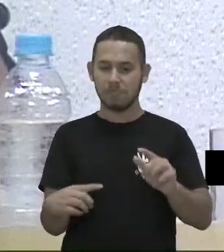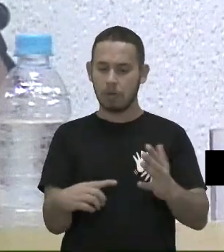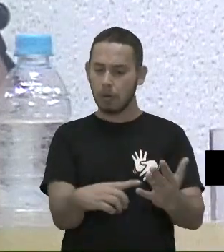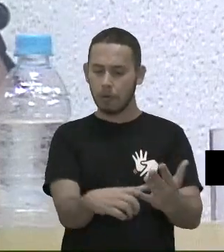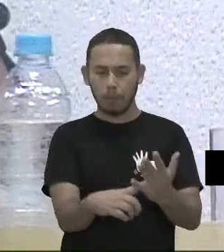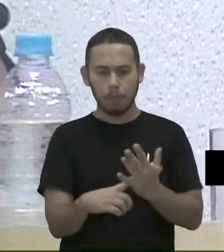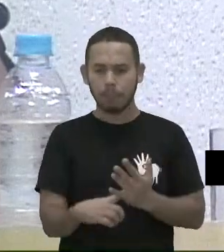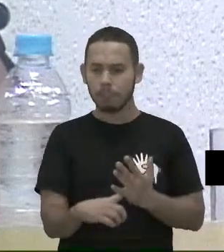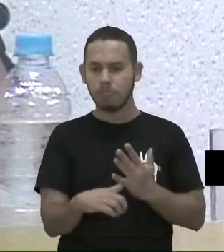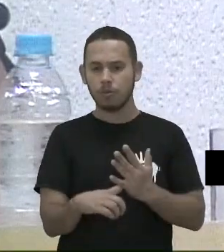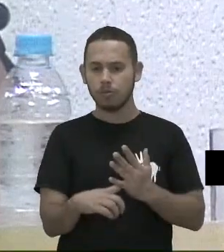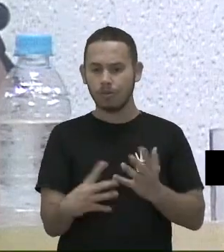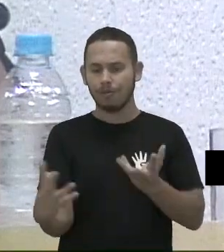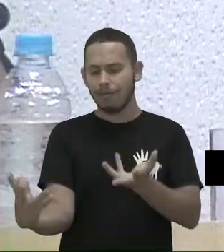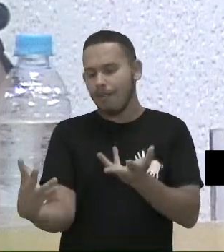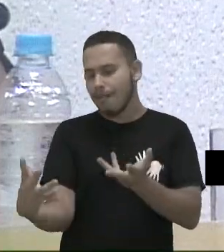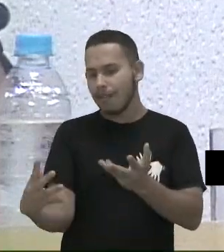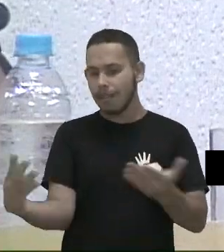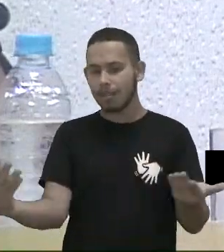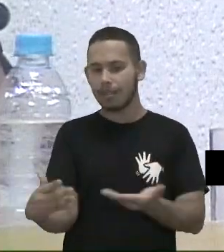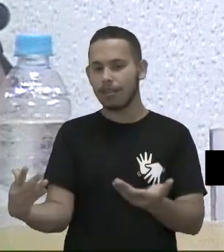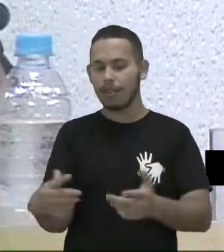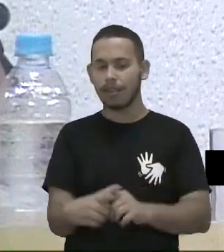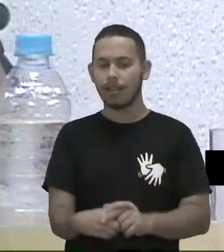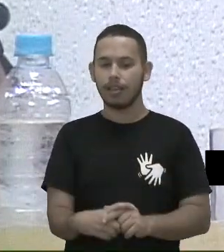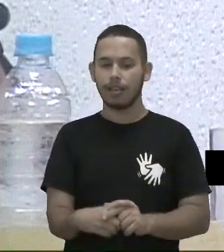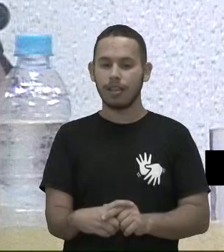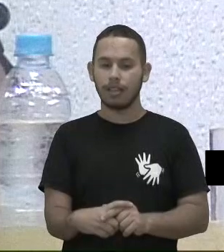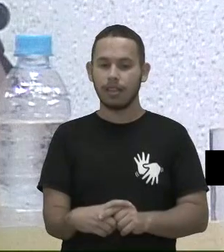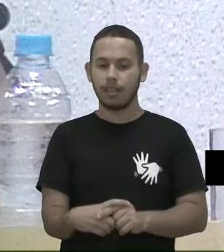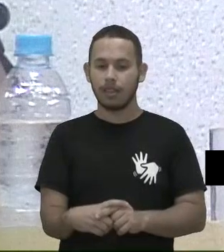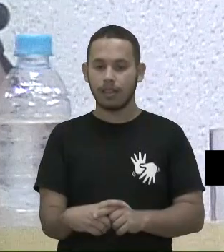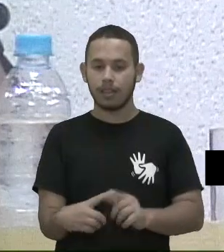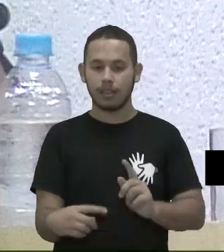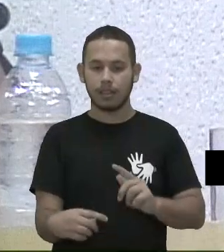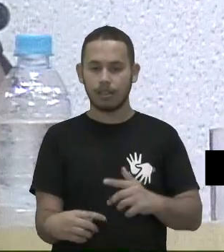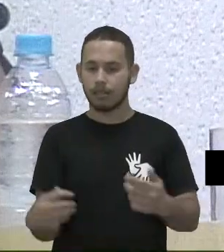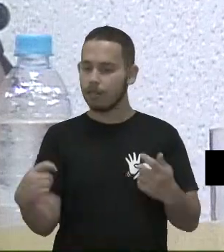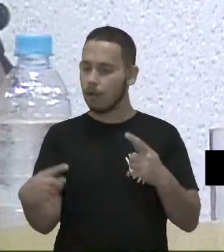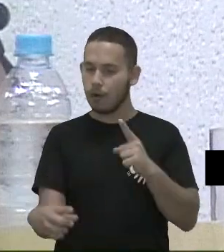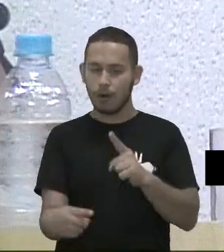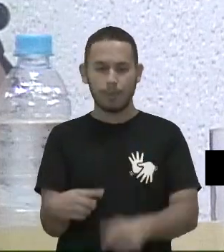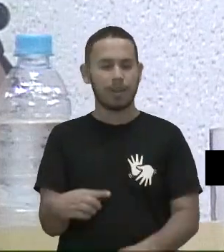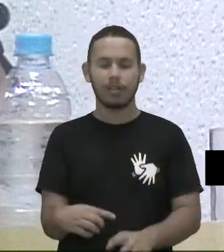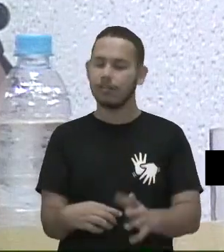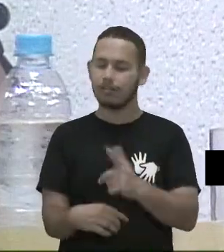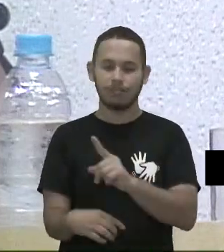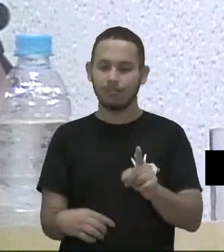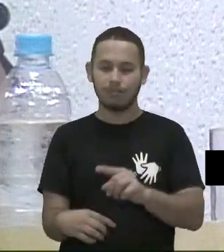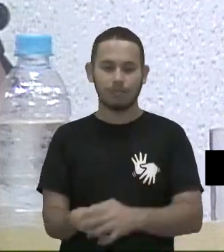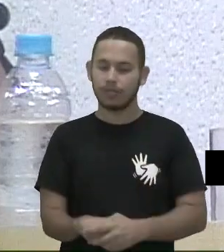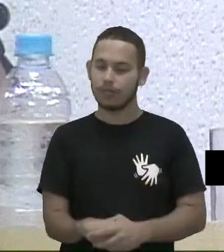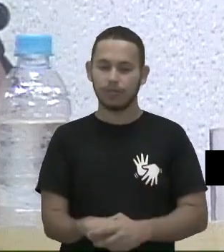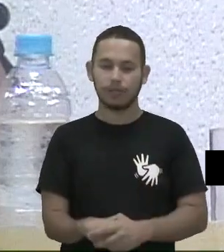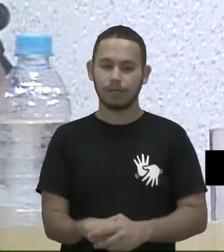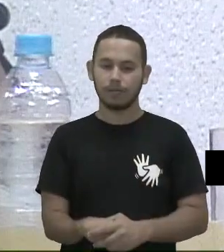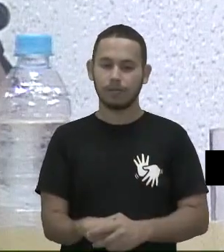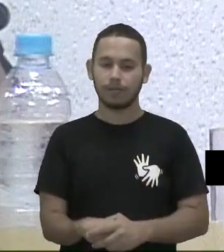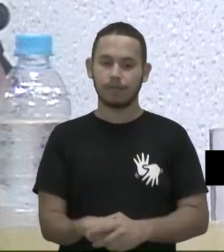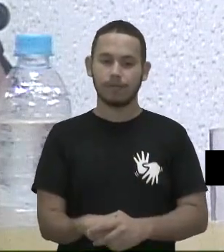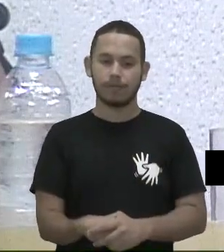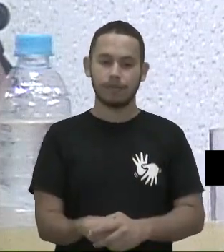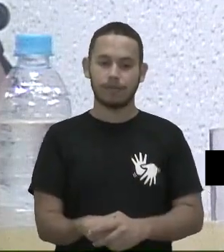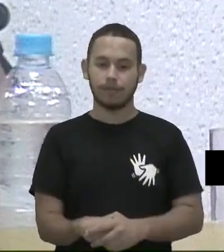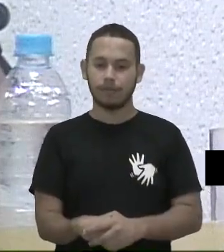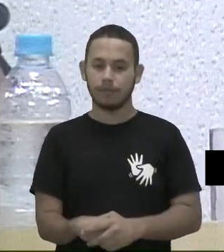prefeito municipal em dialogar com a CPI e pelo regimento ele não é obrigado a comparecer nesta oitiva,